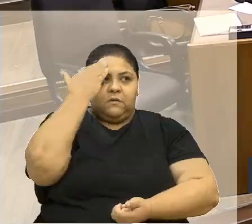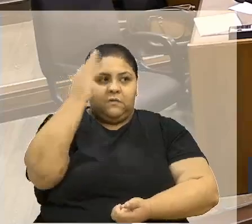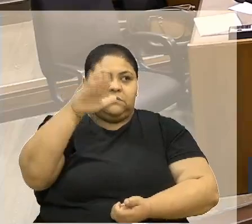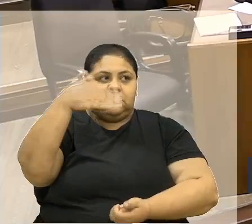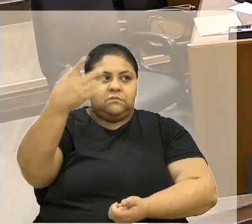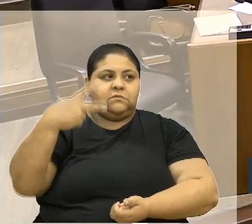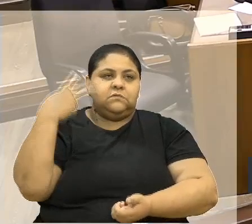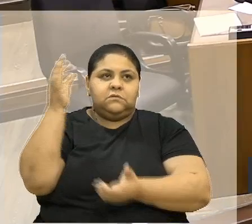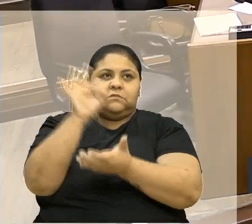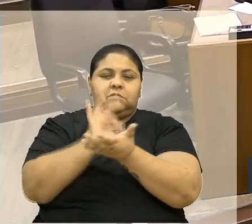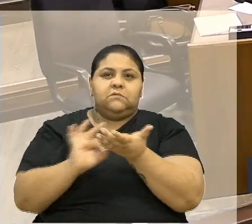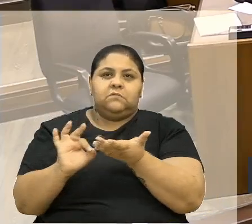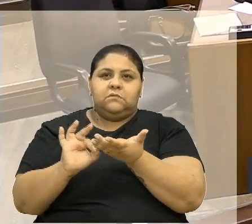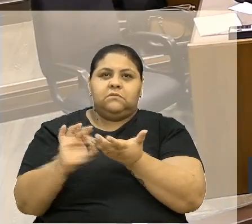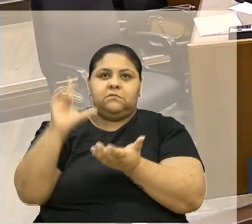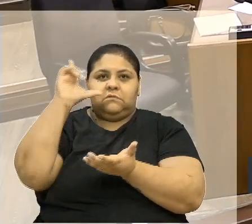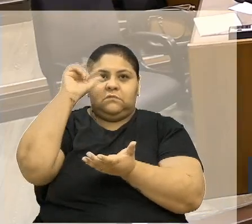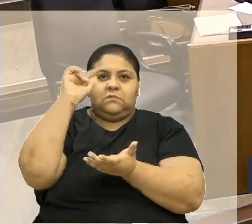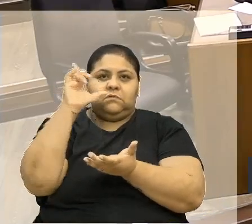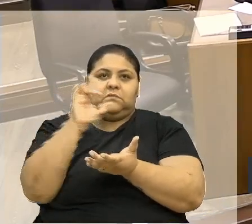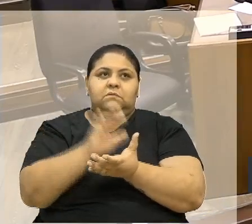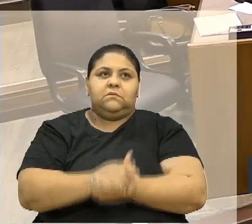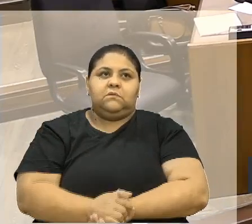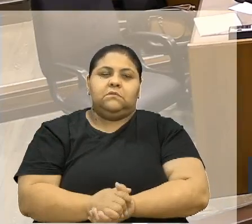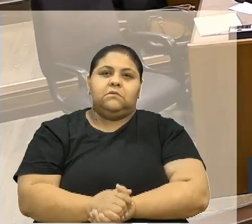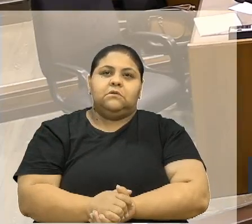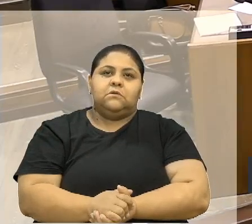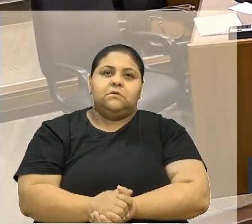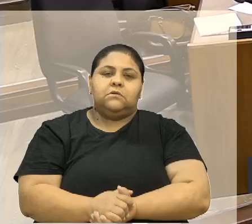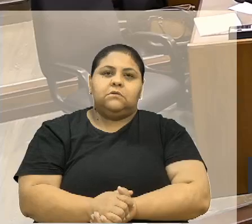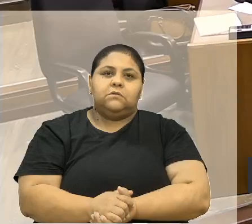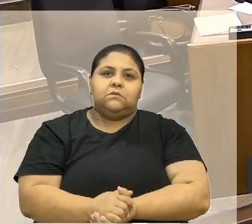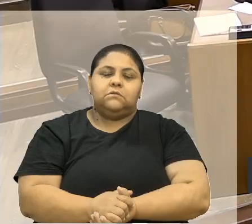Nosso vereador inscrito, o vereador Scalco.